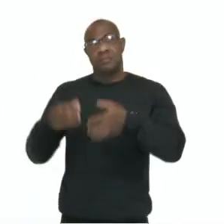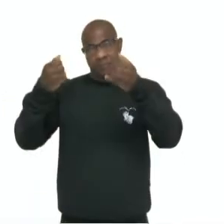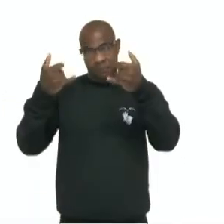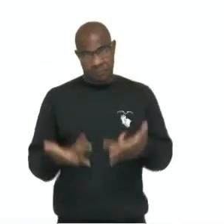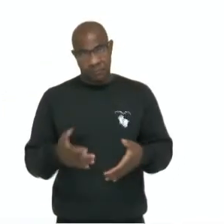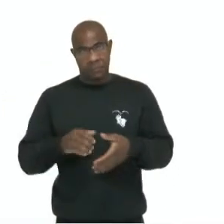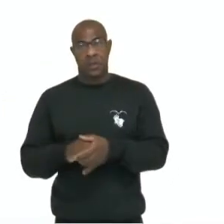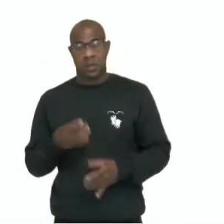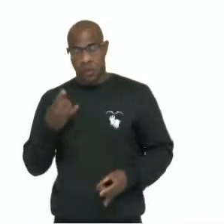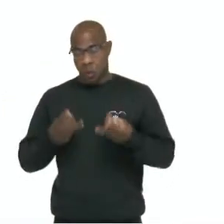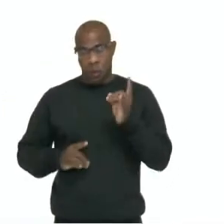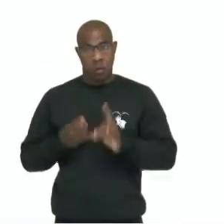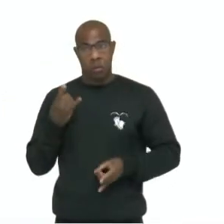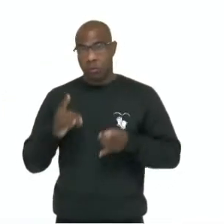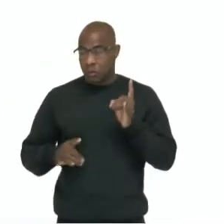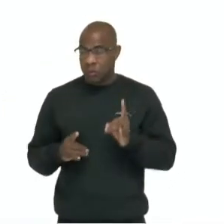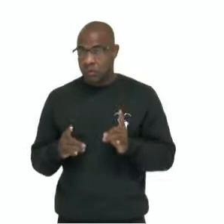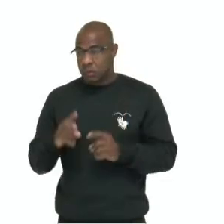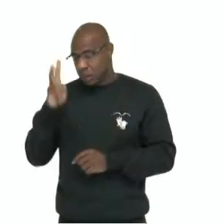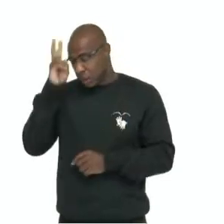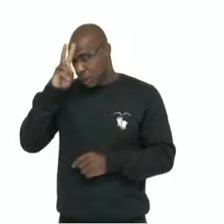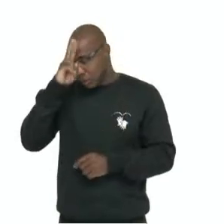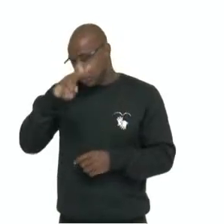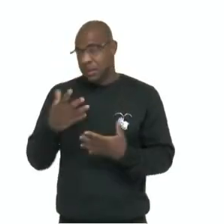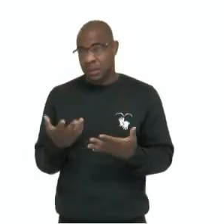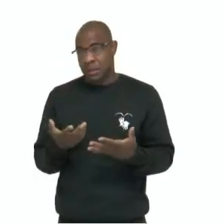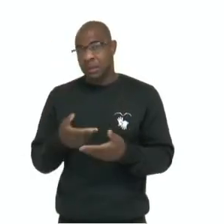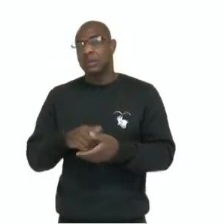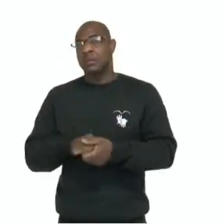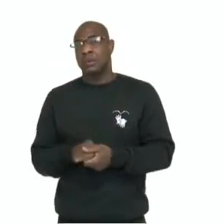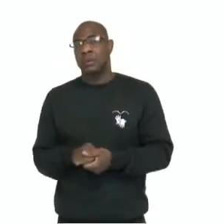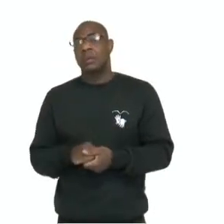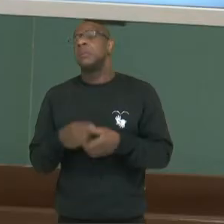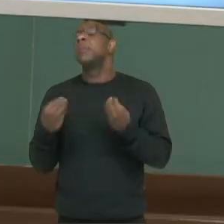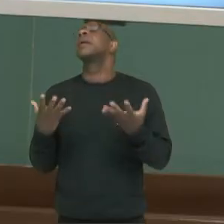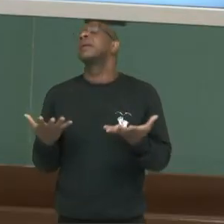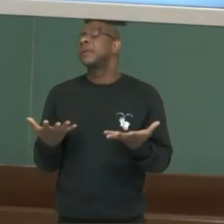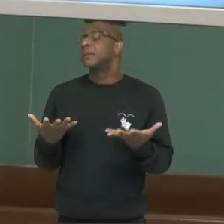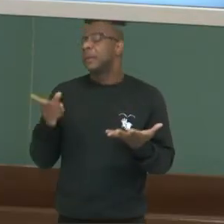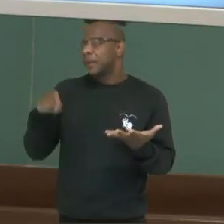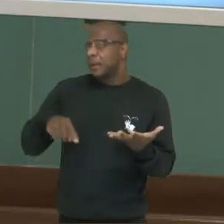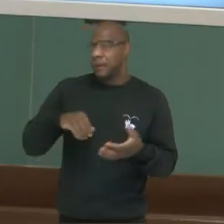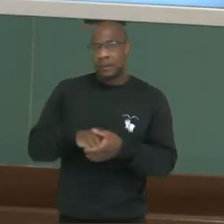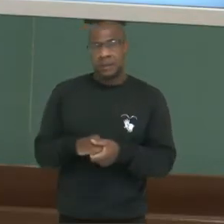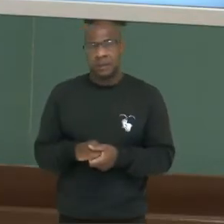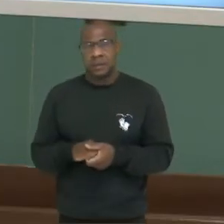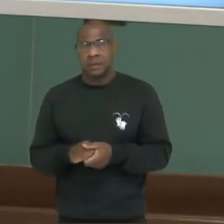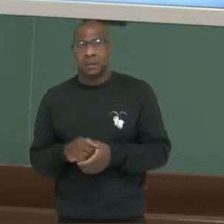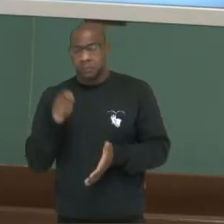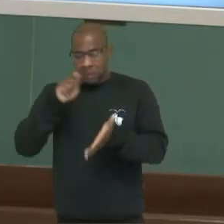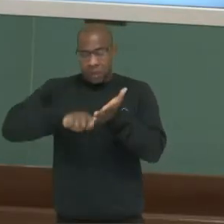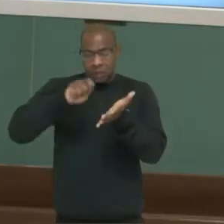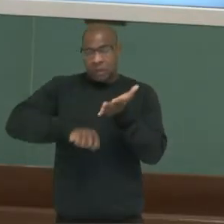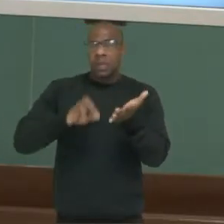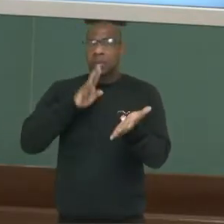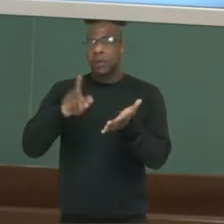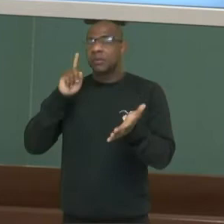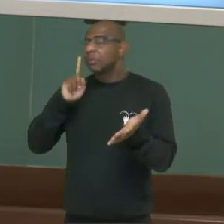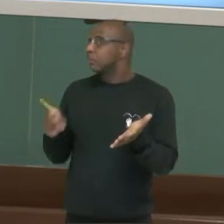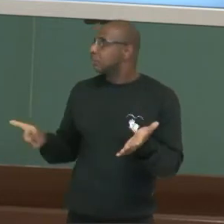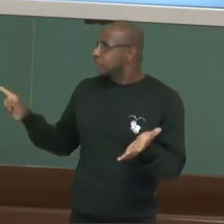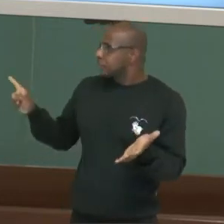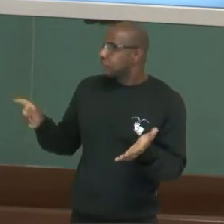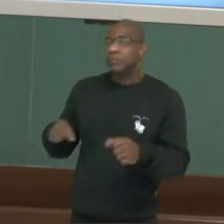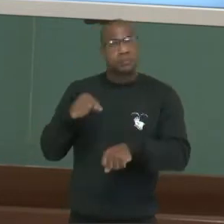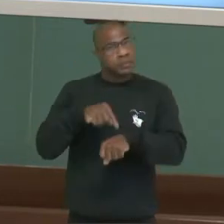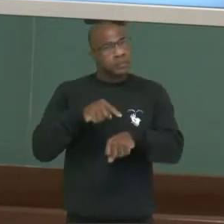você lembra quais são eles? De onde eles vêm? Para que eles servem? Que tal anotar em seu caderno? 3 minutinhos